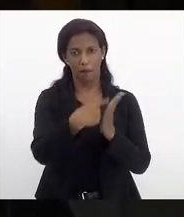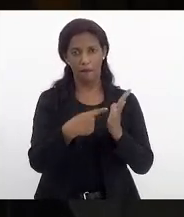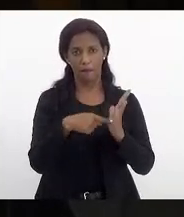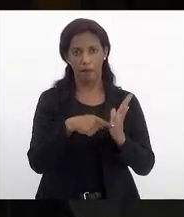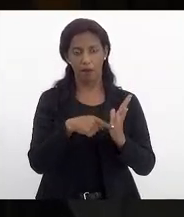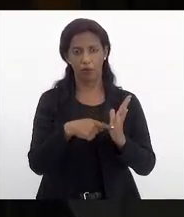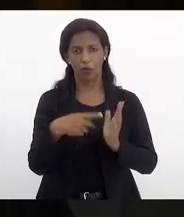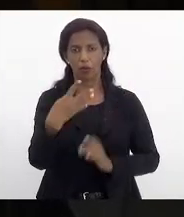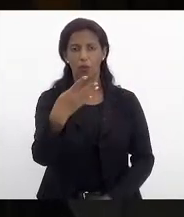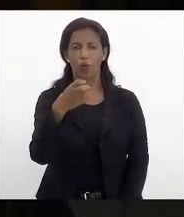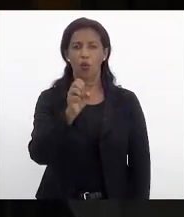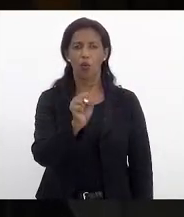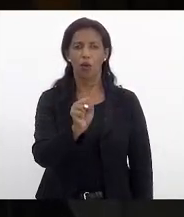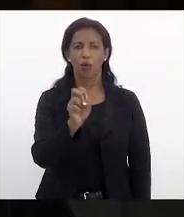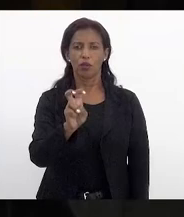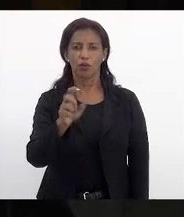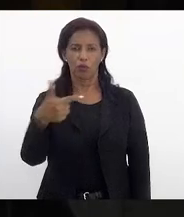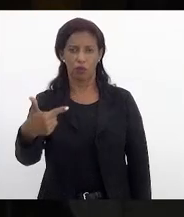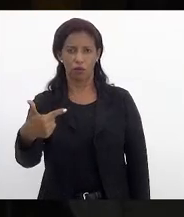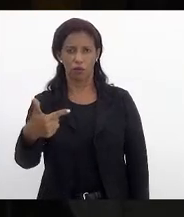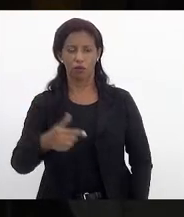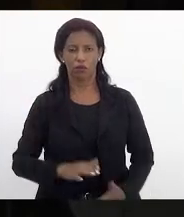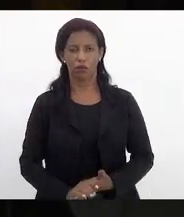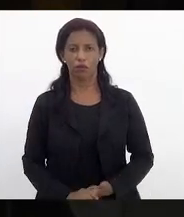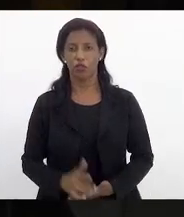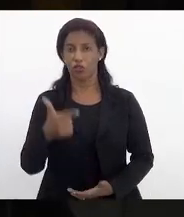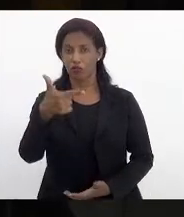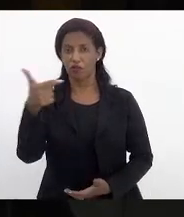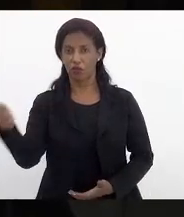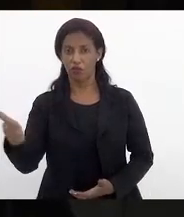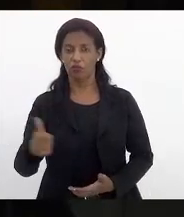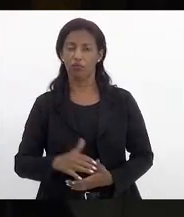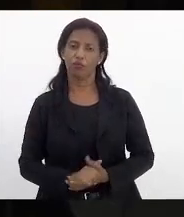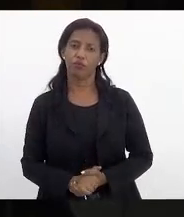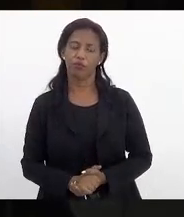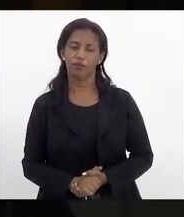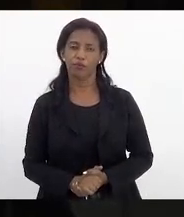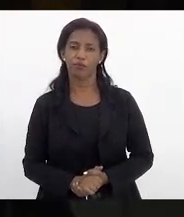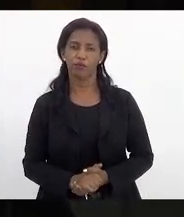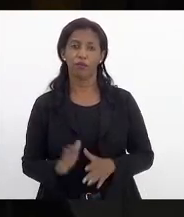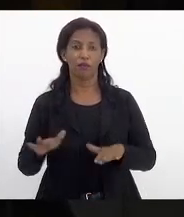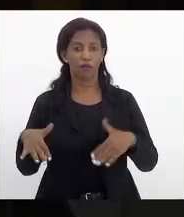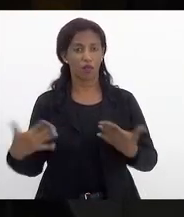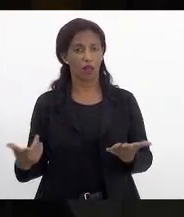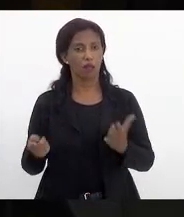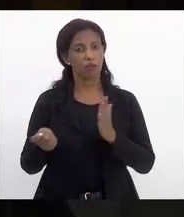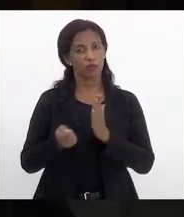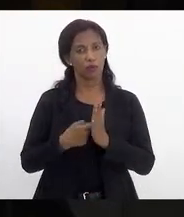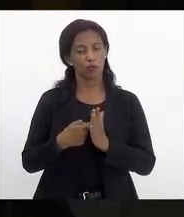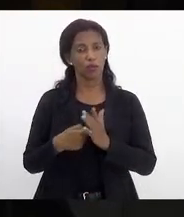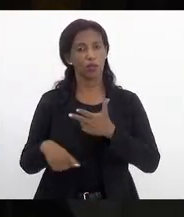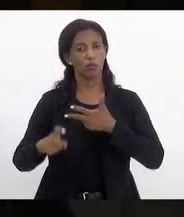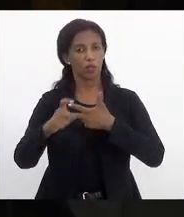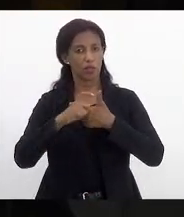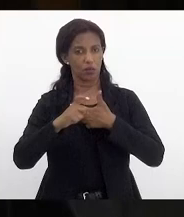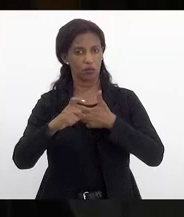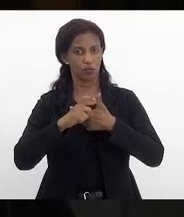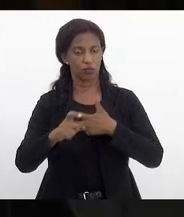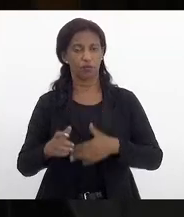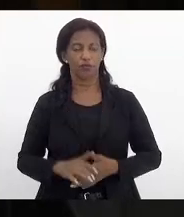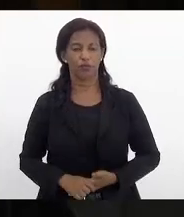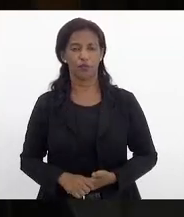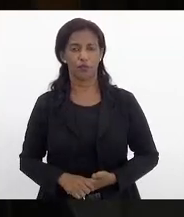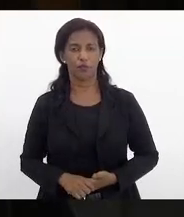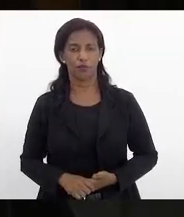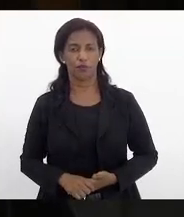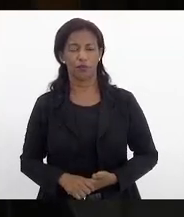foi o 4852, de 21. Claro que de autoria do Executivo,